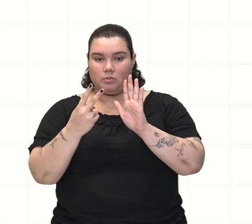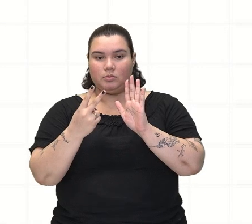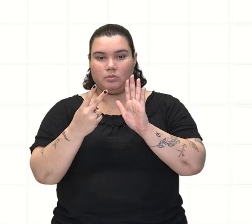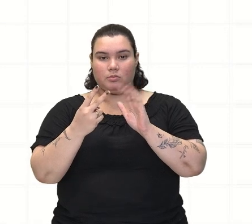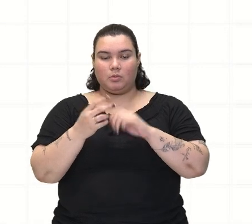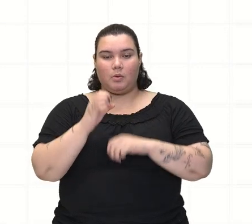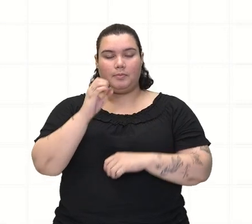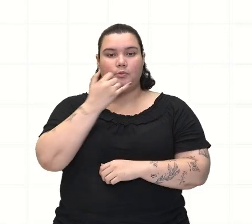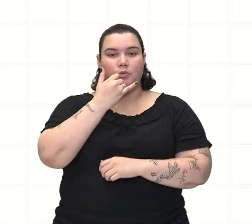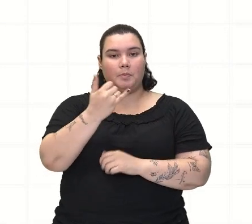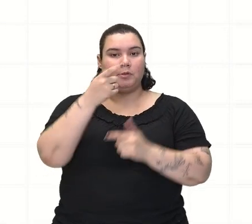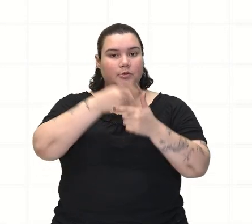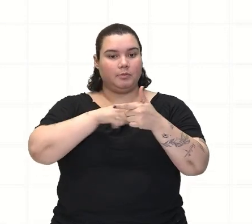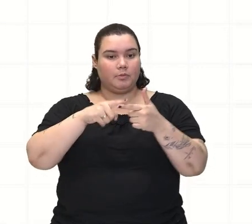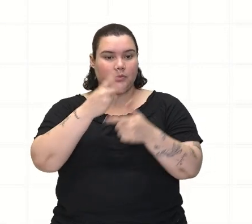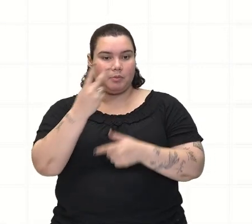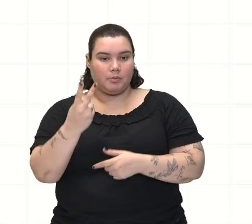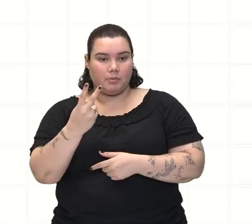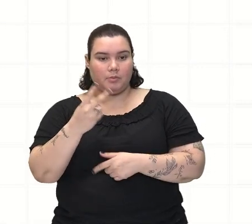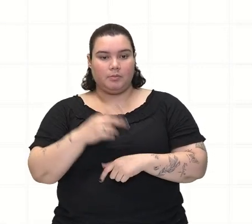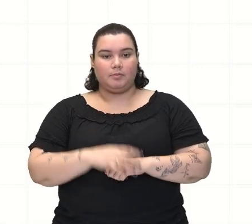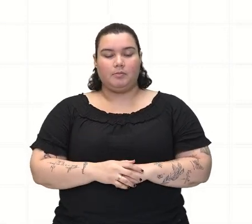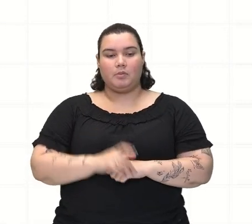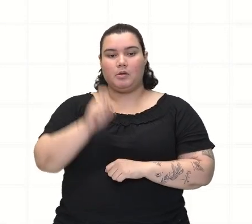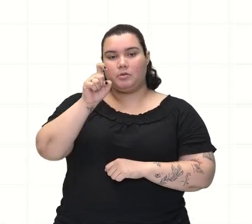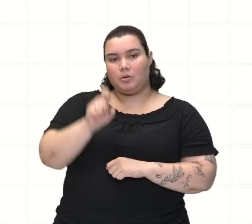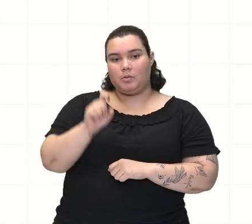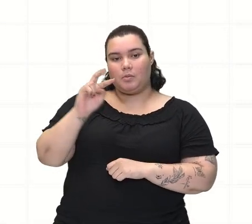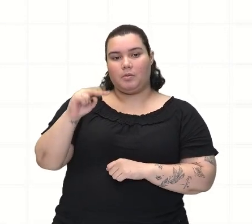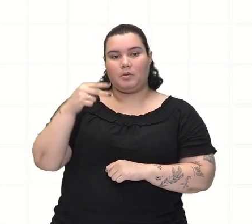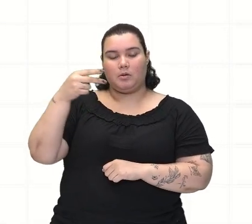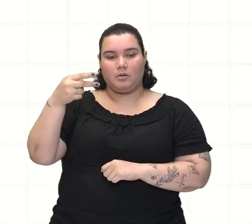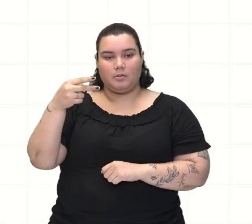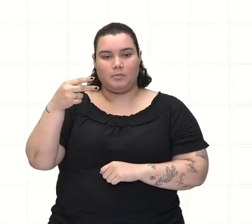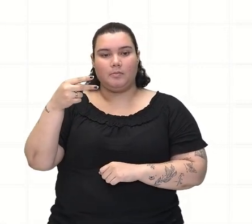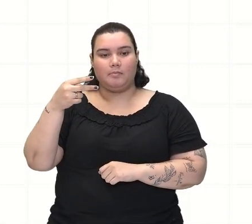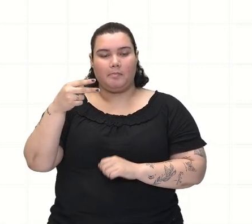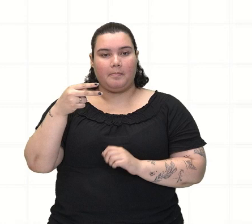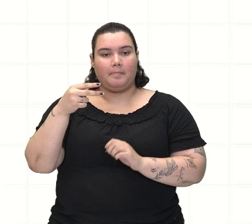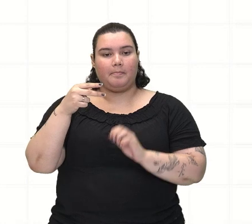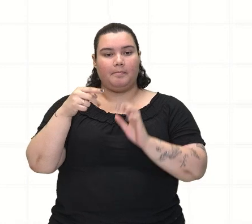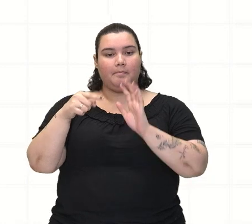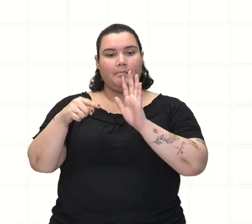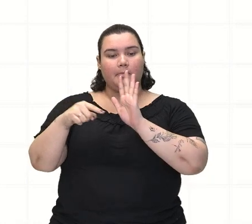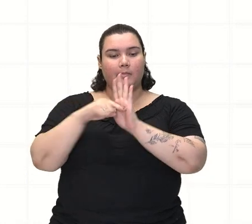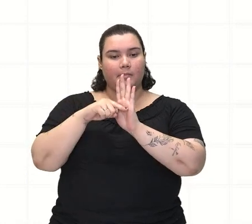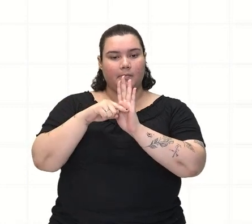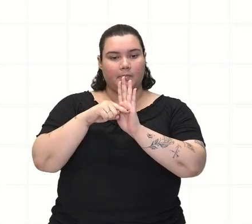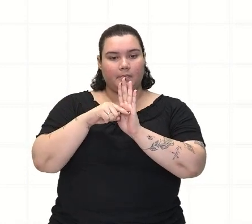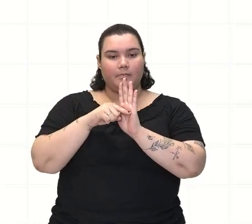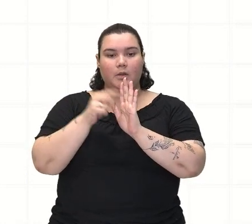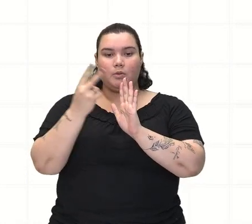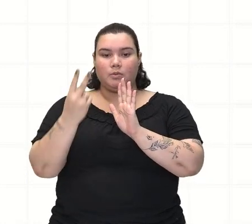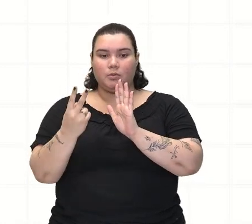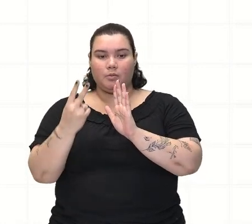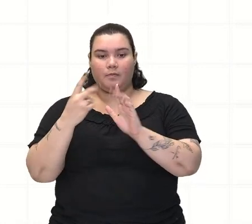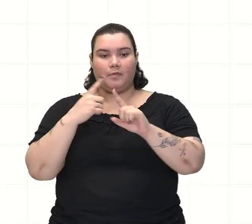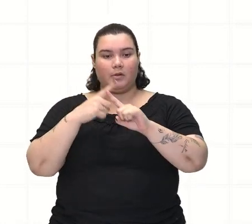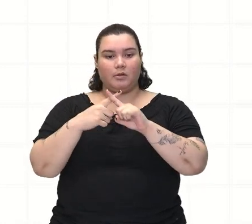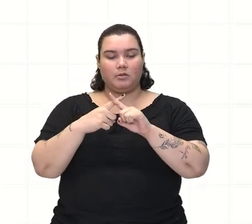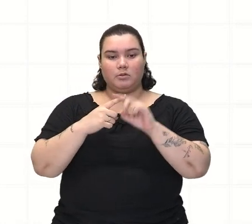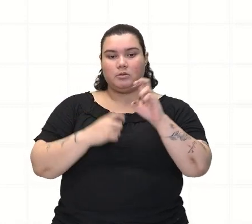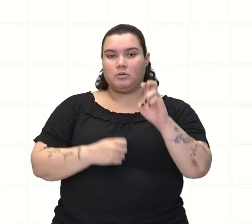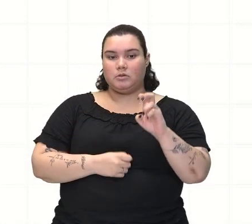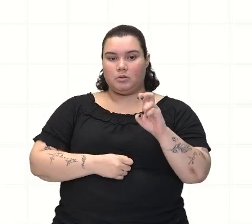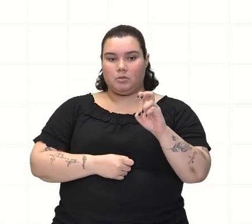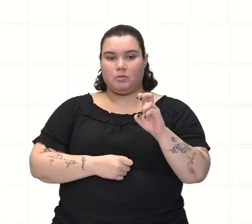2 aqui, vai ficar como? X vezes menos 2 vezes